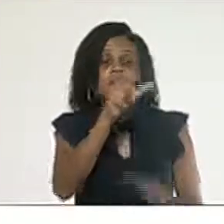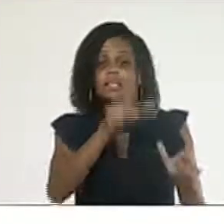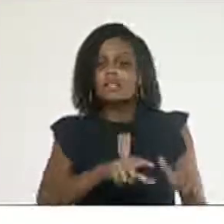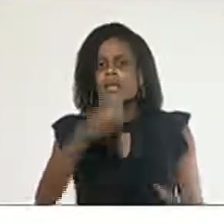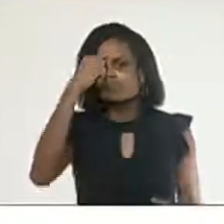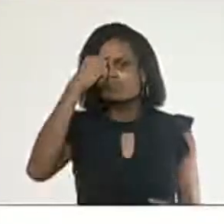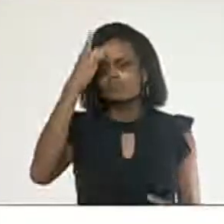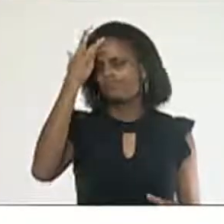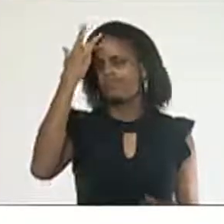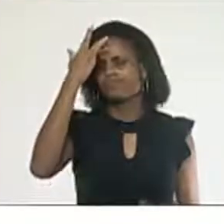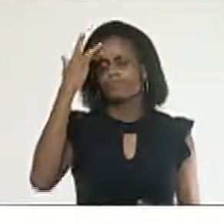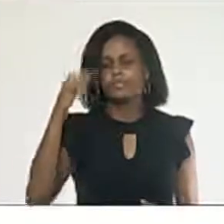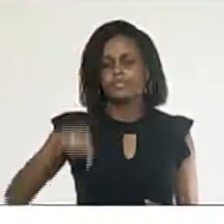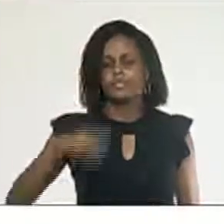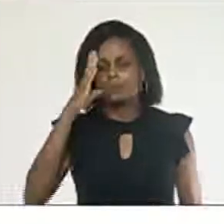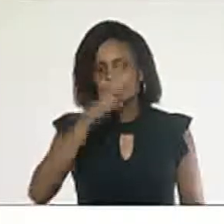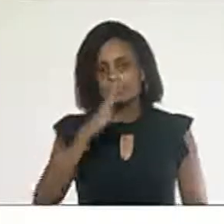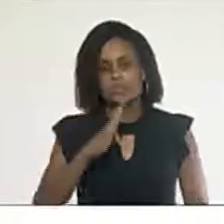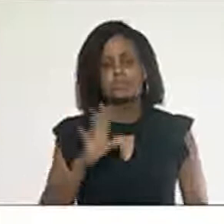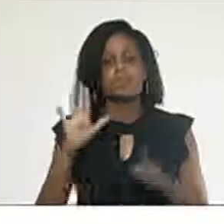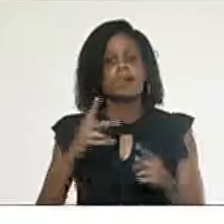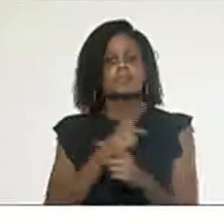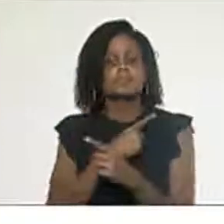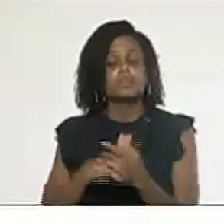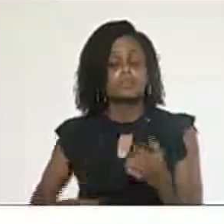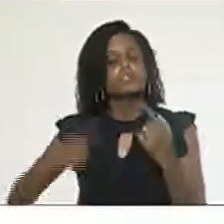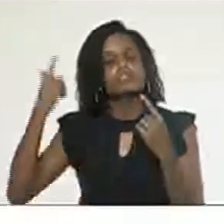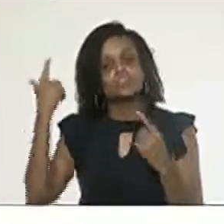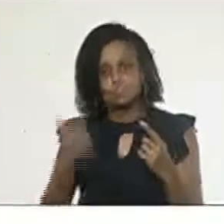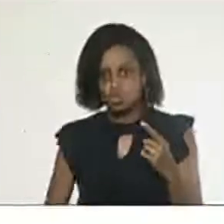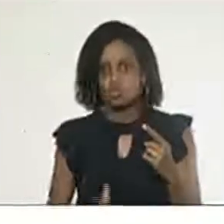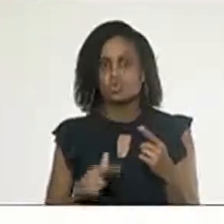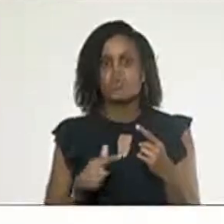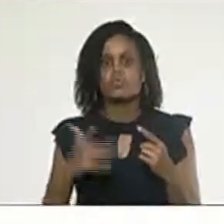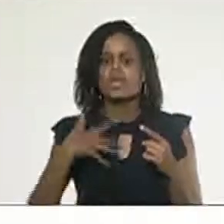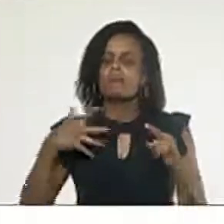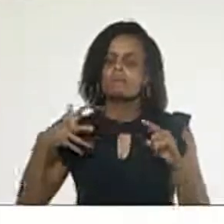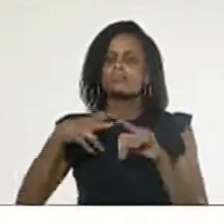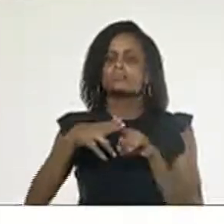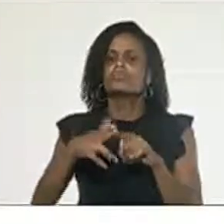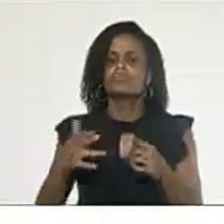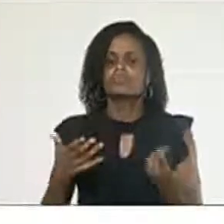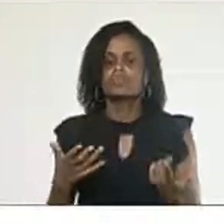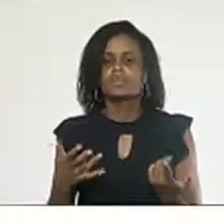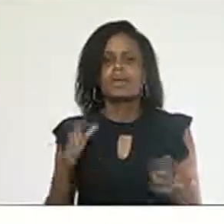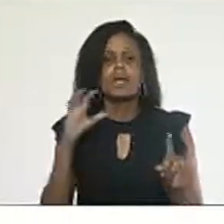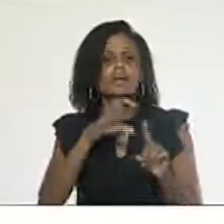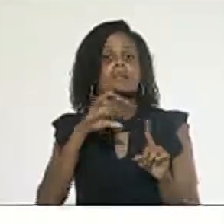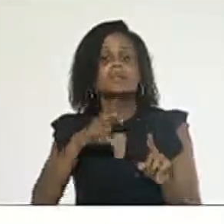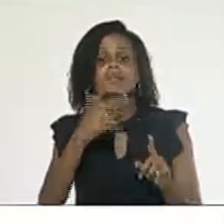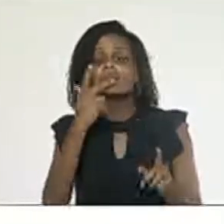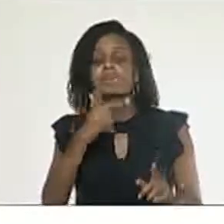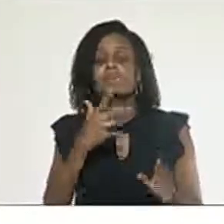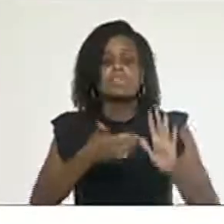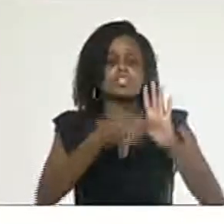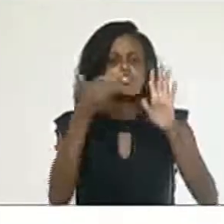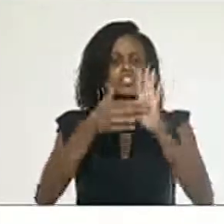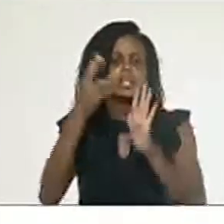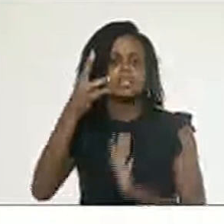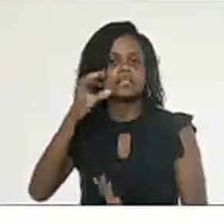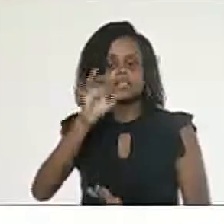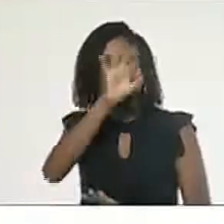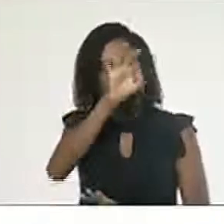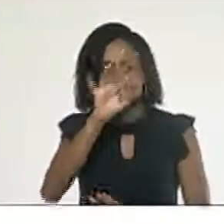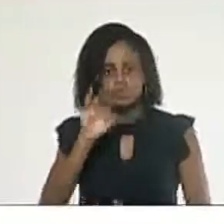desse país, mas que o presidente, de novo, quer cercear e ameaçar, dizendo que vai tirar